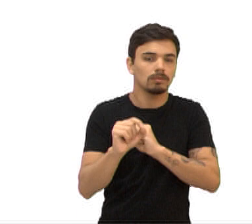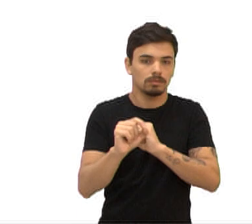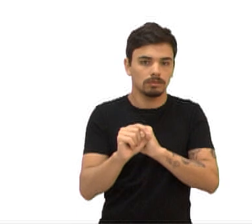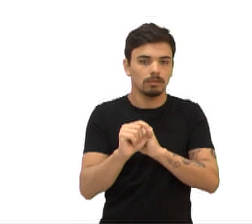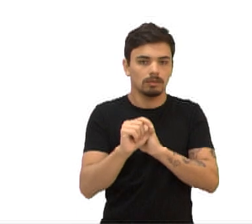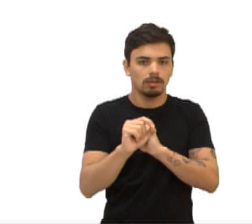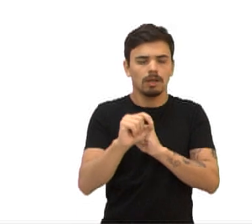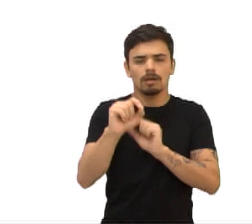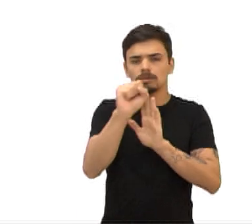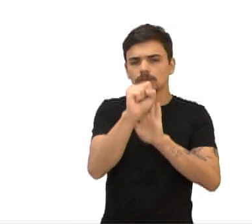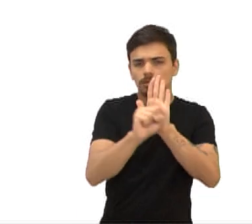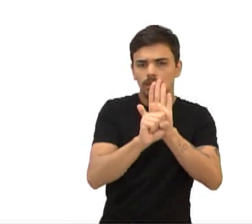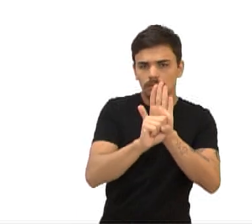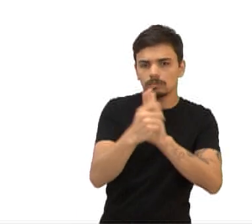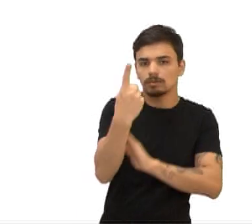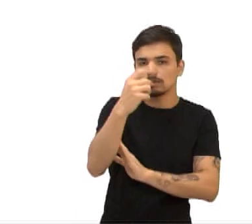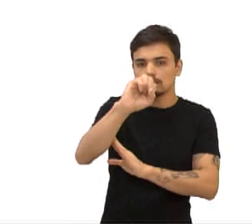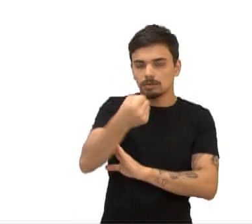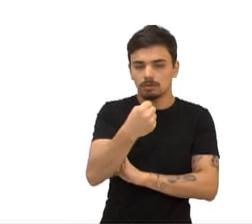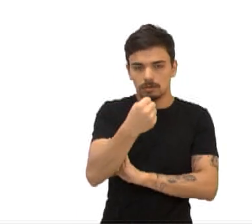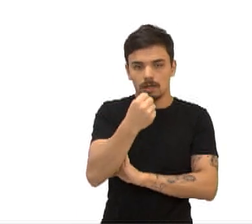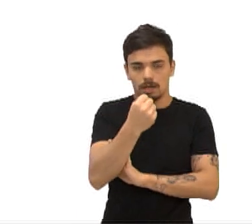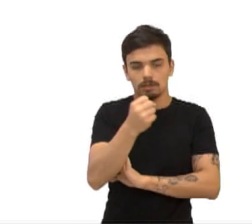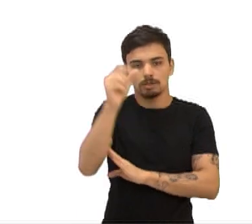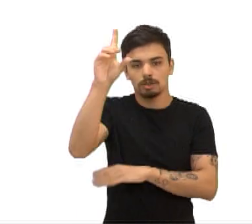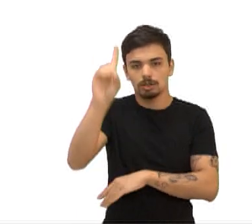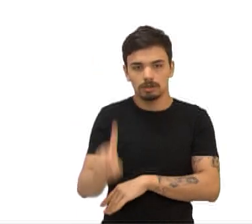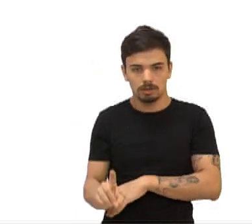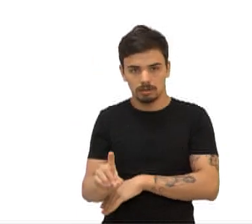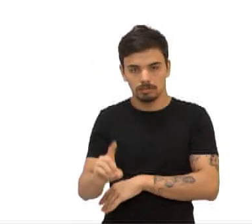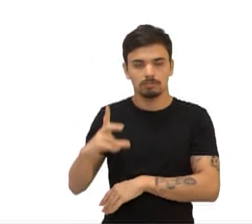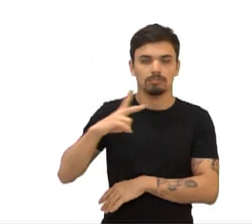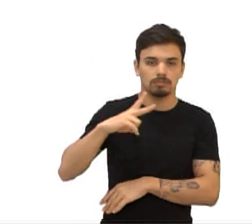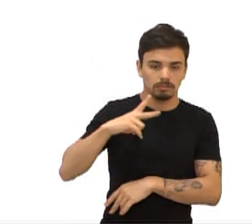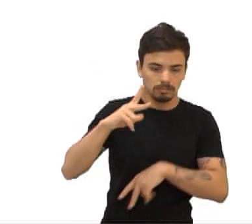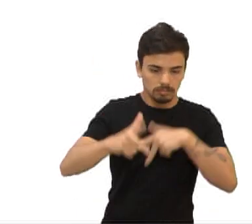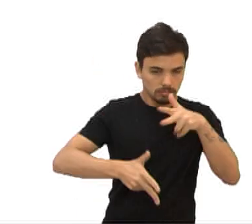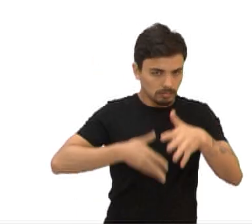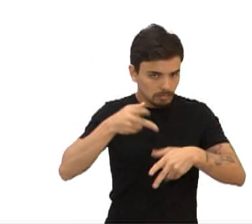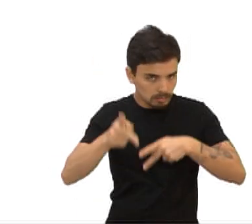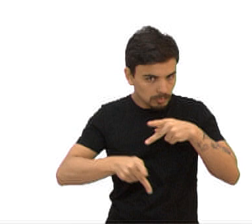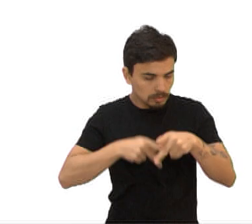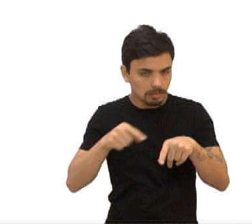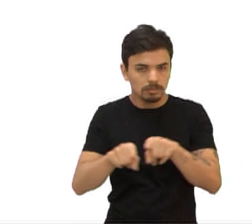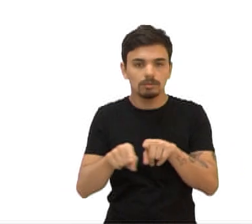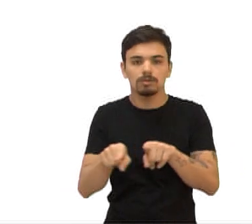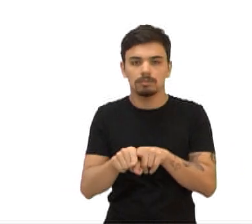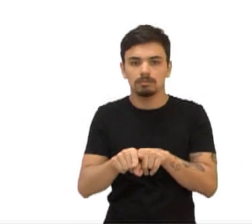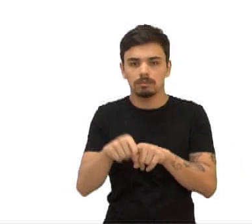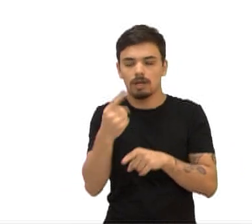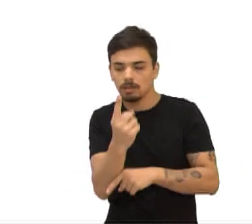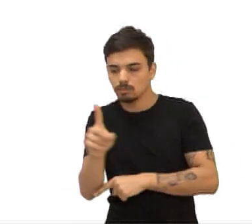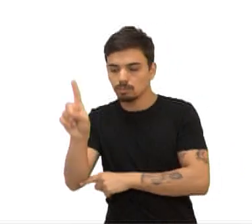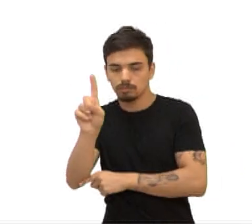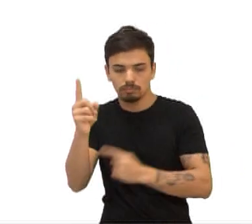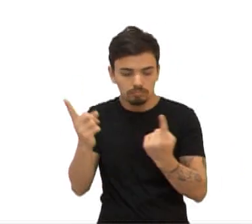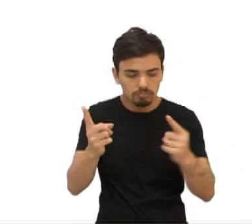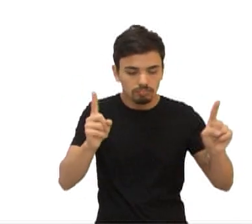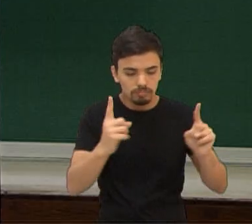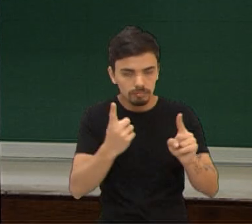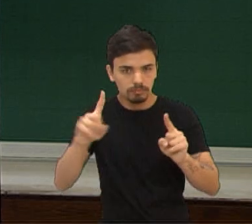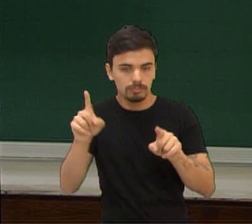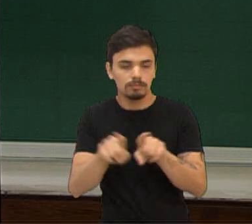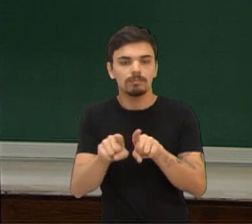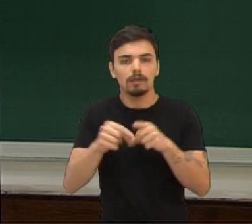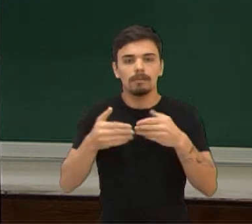civis lá no século XVIII. Lembremos que eles são os direitos individuais, as liberdades individuais. A partir